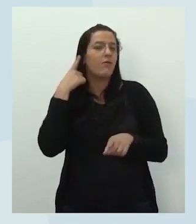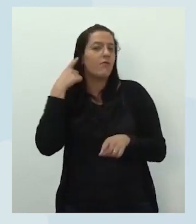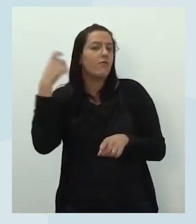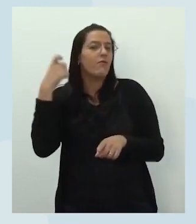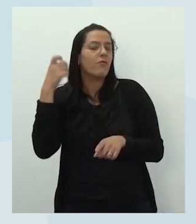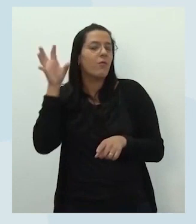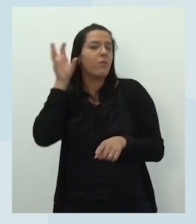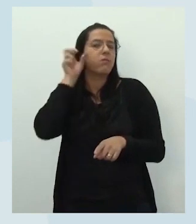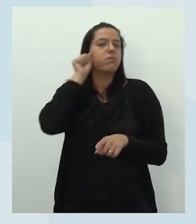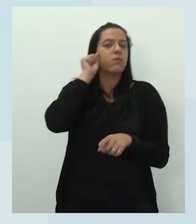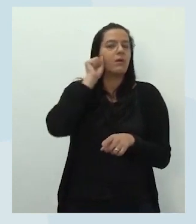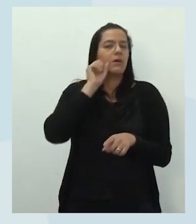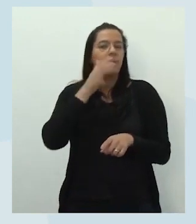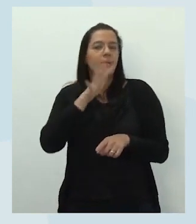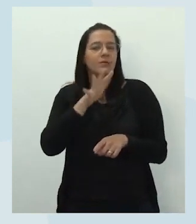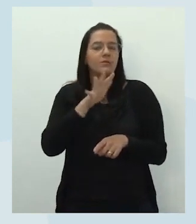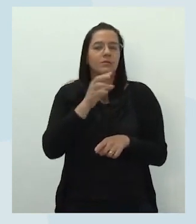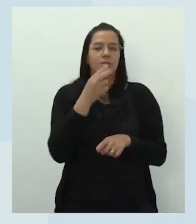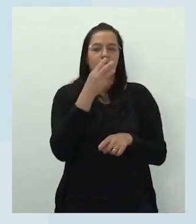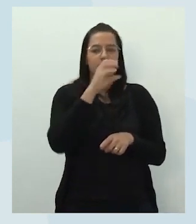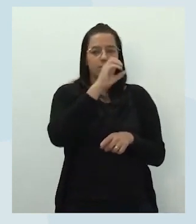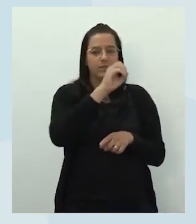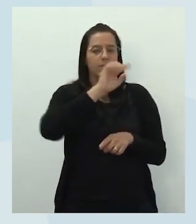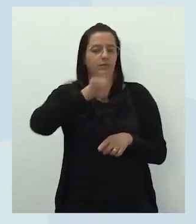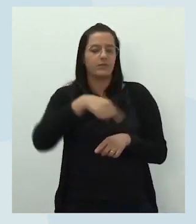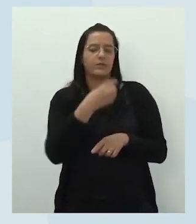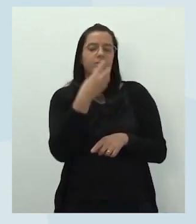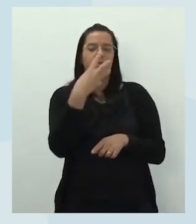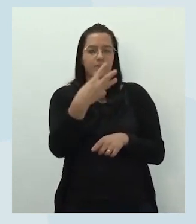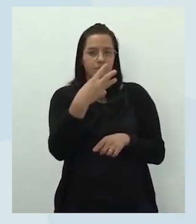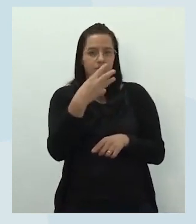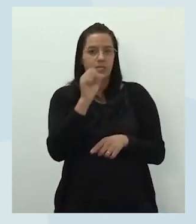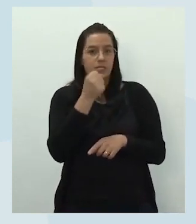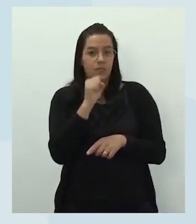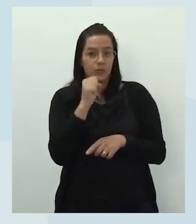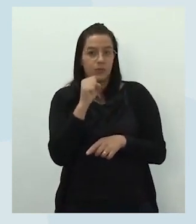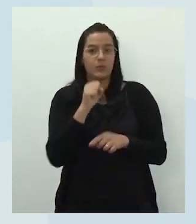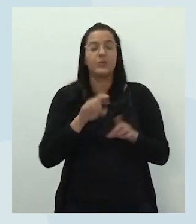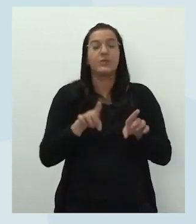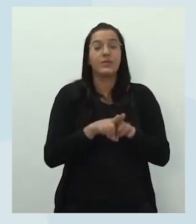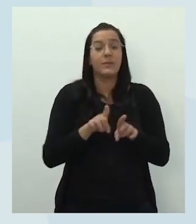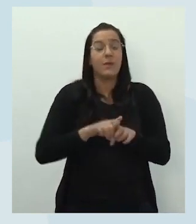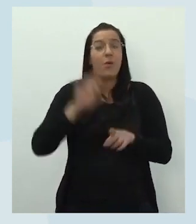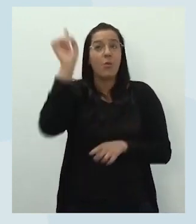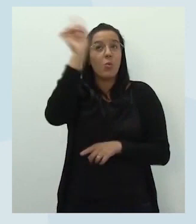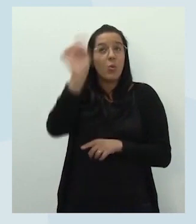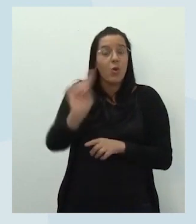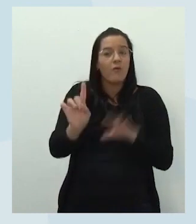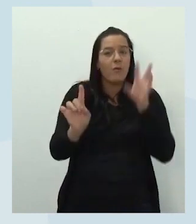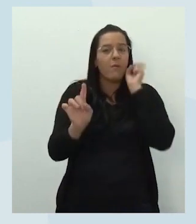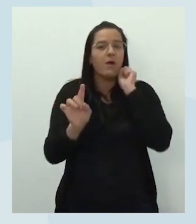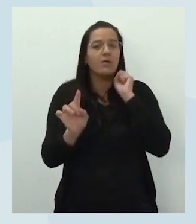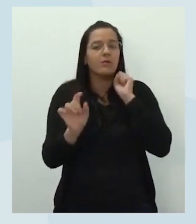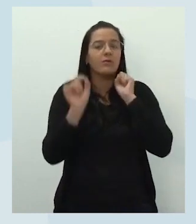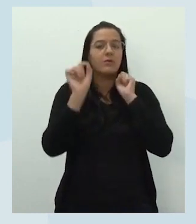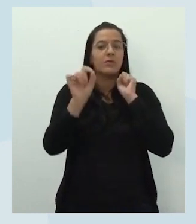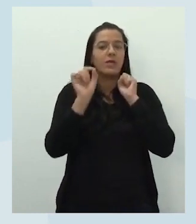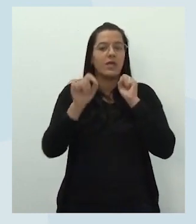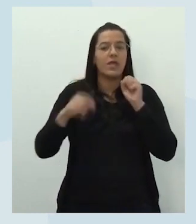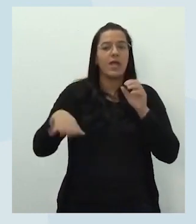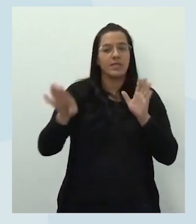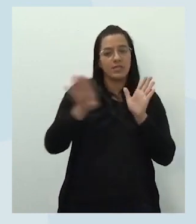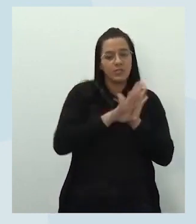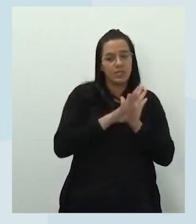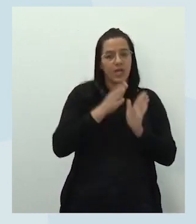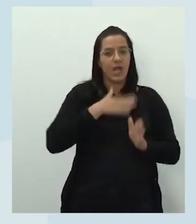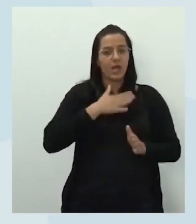de 0,3 km por segundo. O som do trovão leva 20 segundos para chegar até